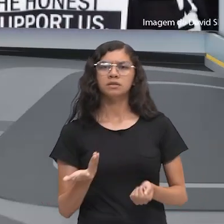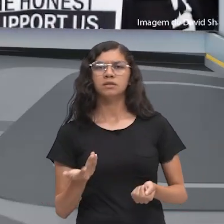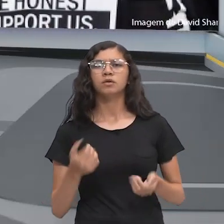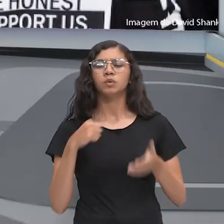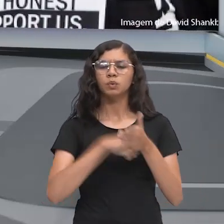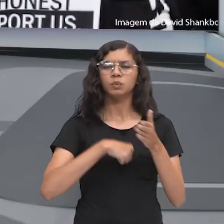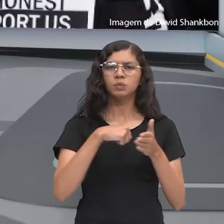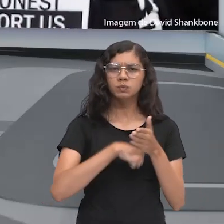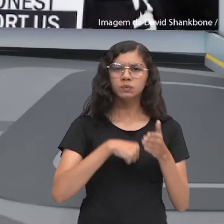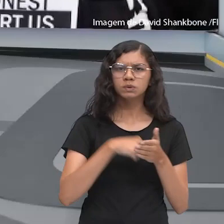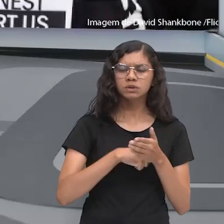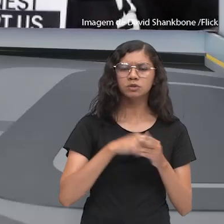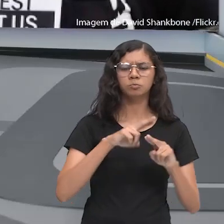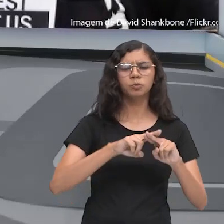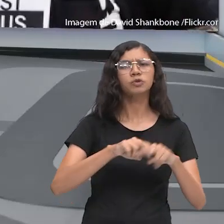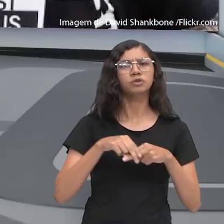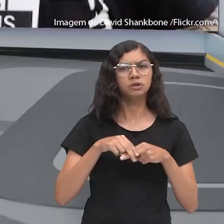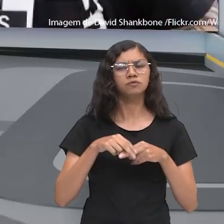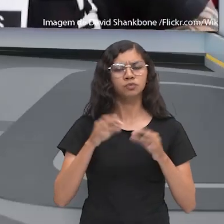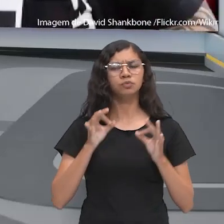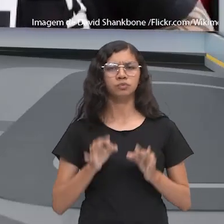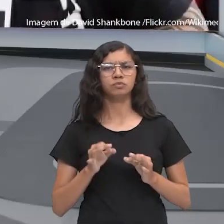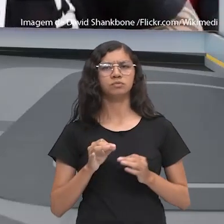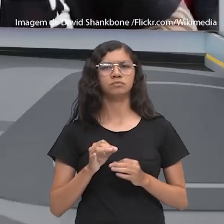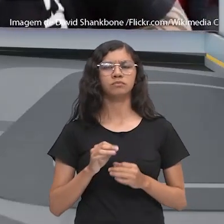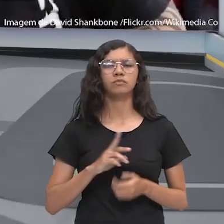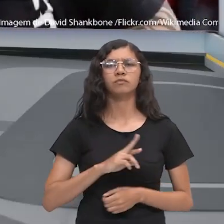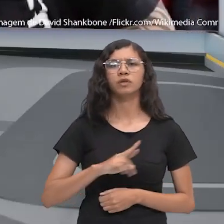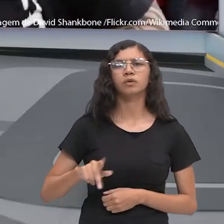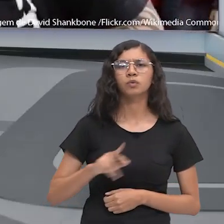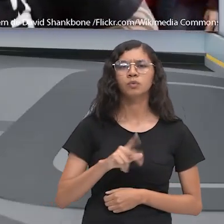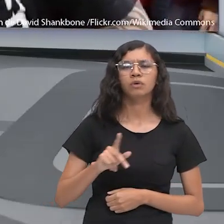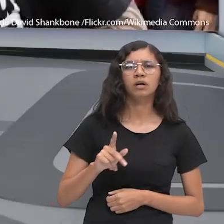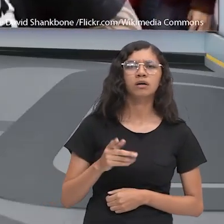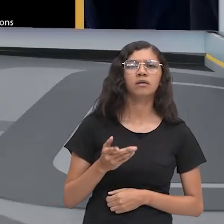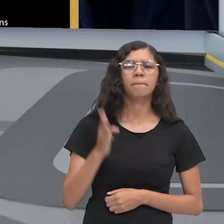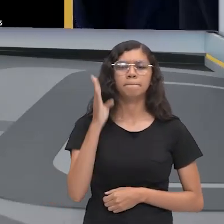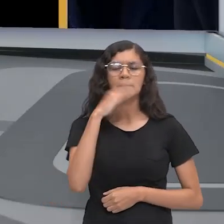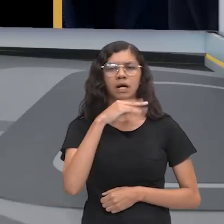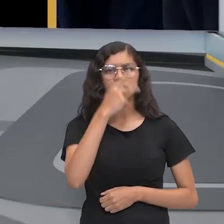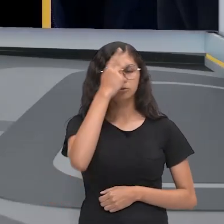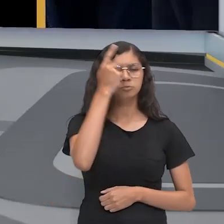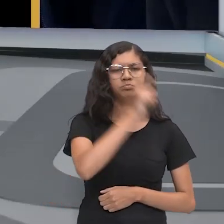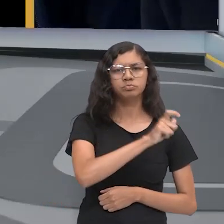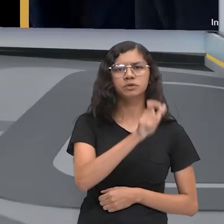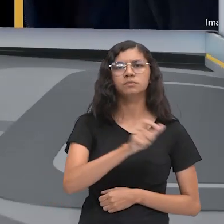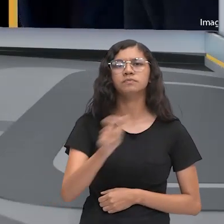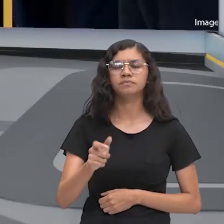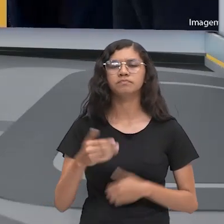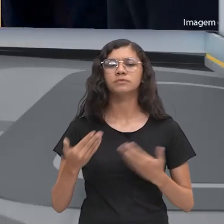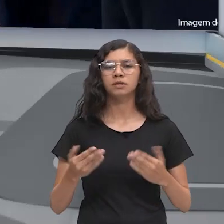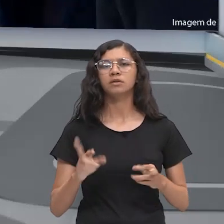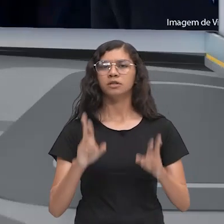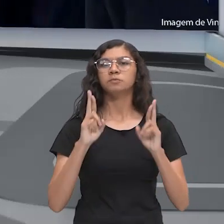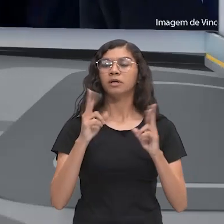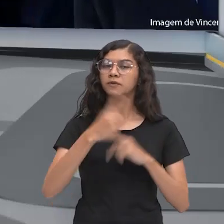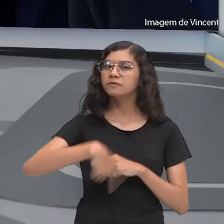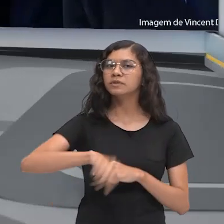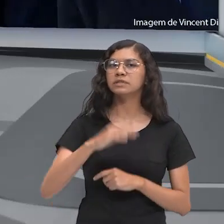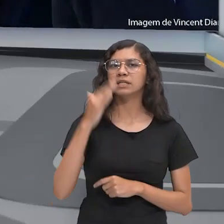causas justas e não trazendo malefício a ninguém, tá bom? Eu espero que vocês